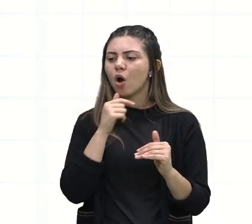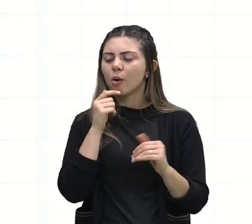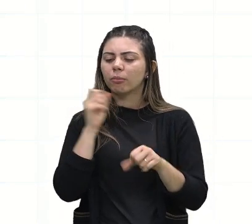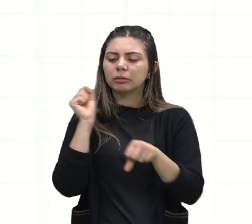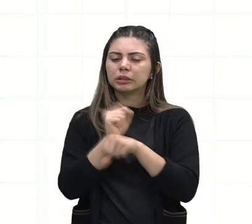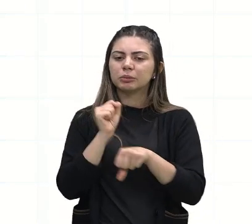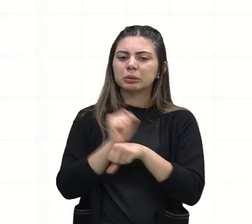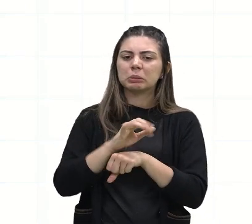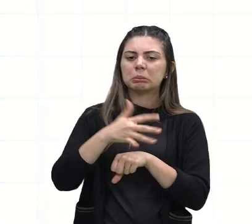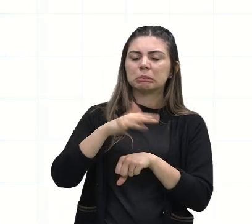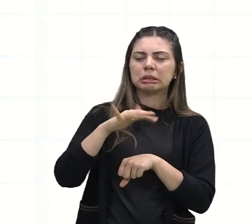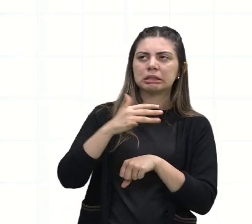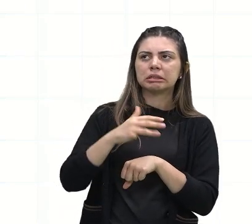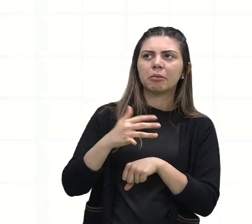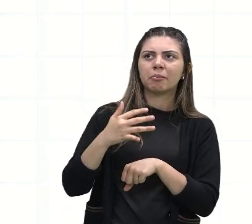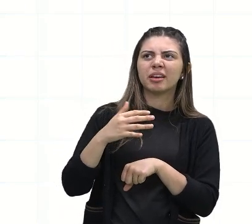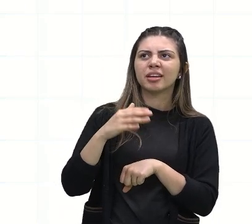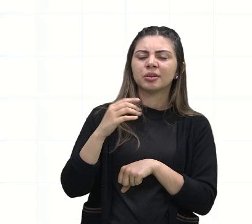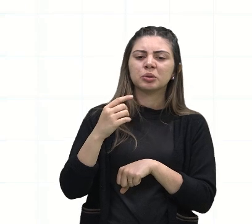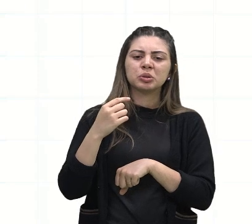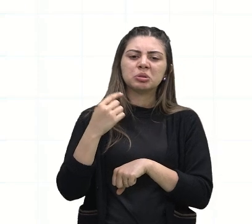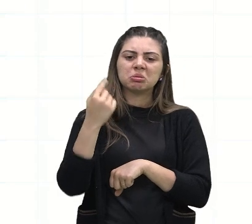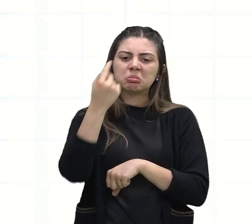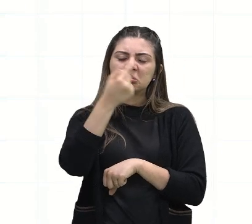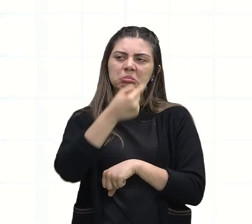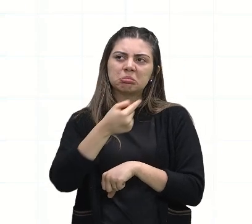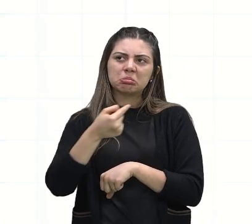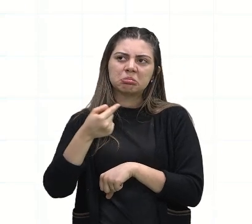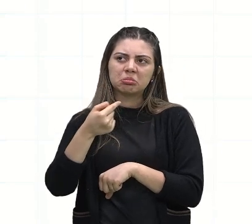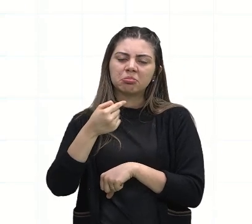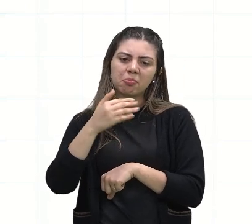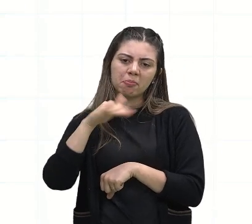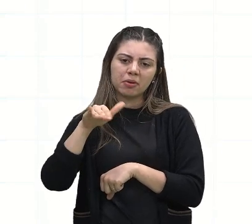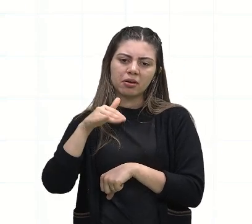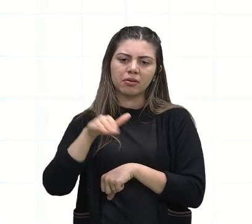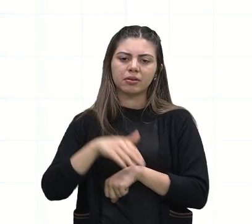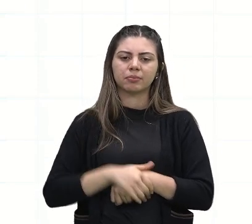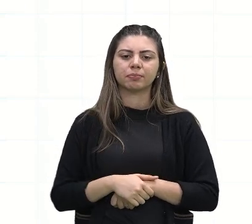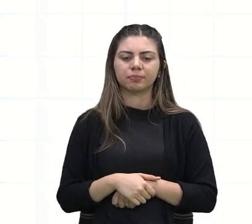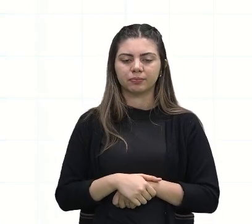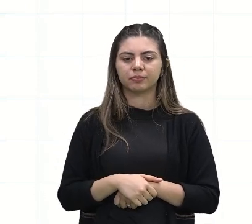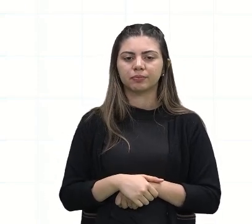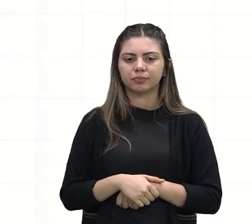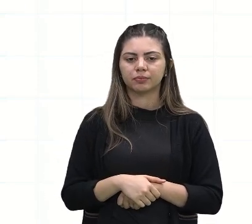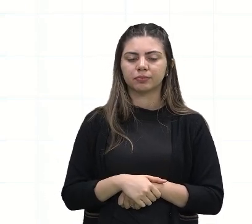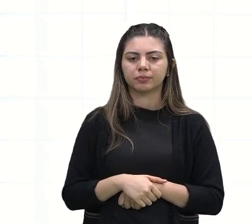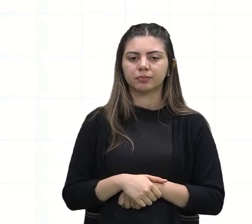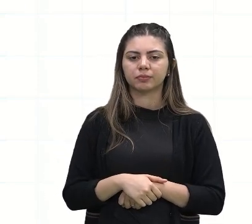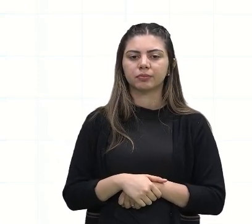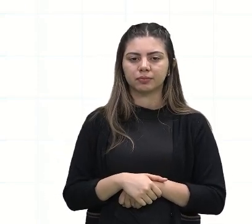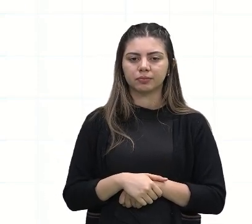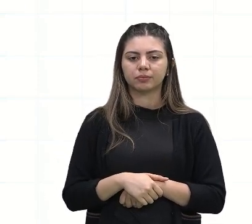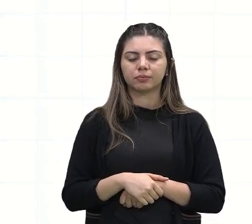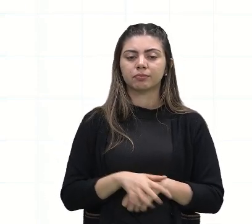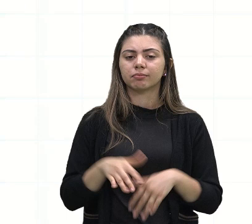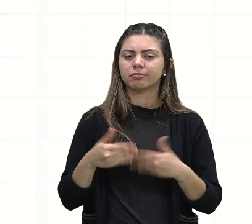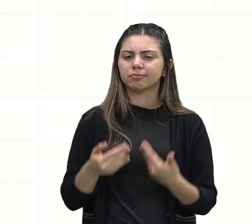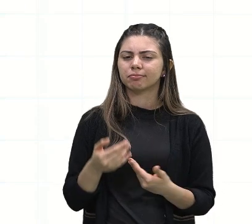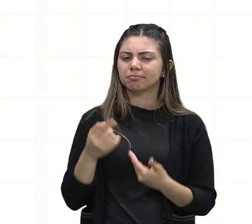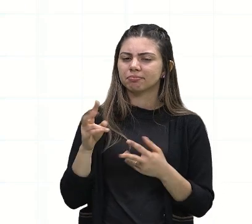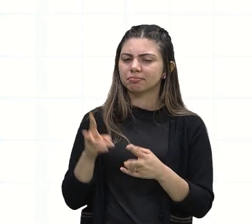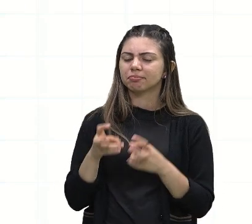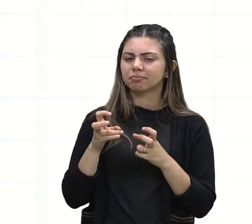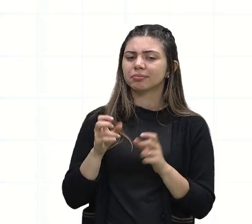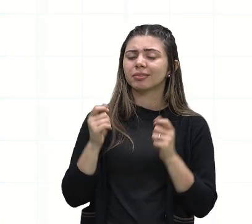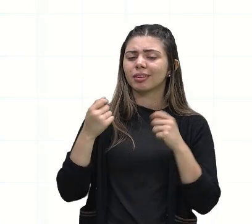ó, aproximadamente meia hora. Ele esperou aproximadamente meia hora. Então, observe que eu